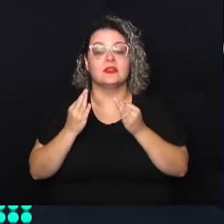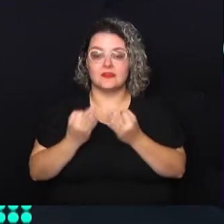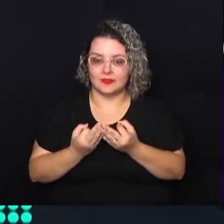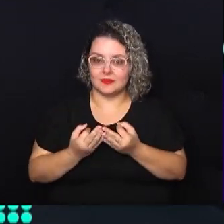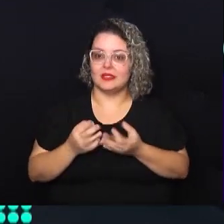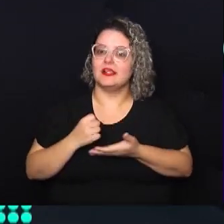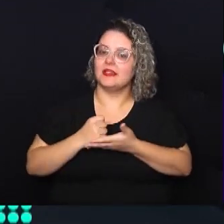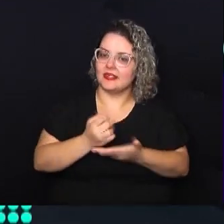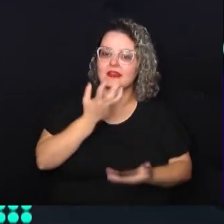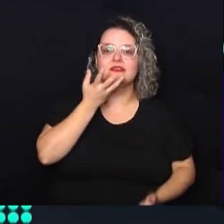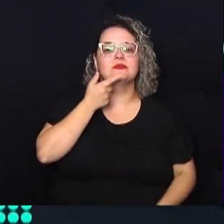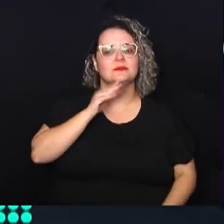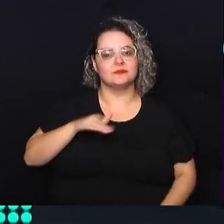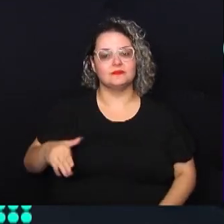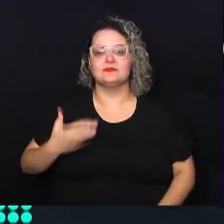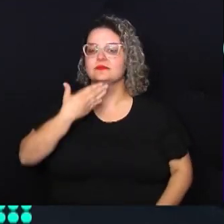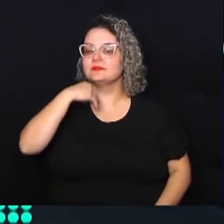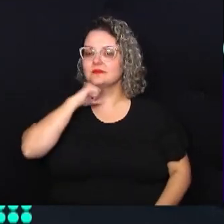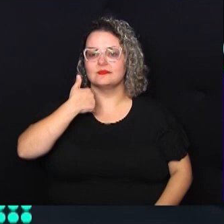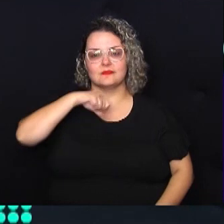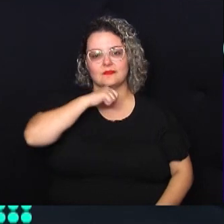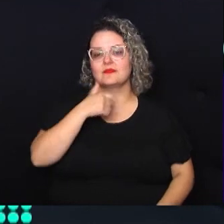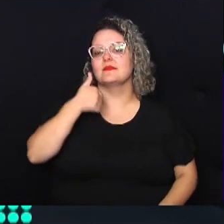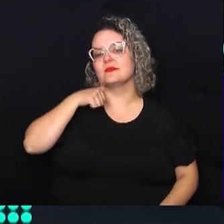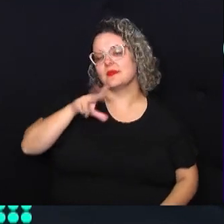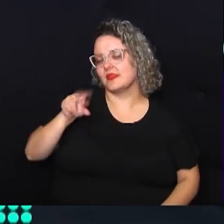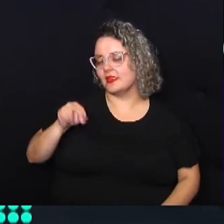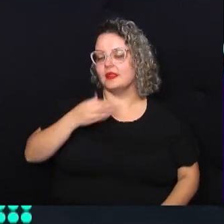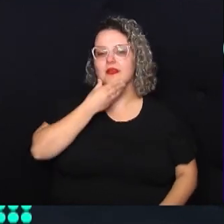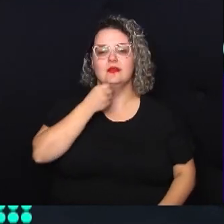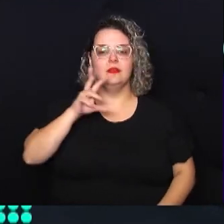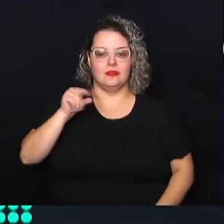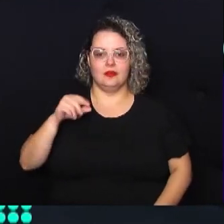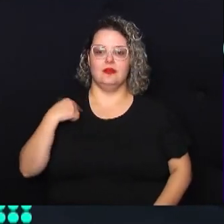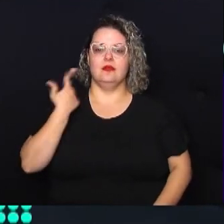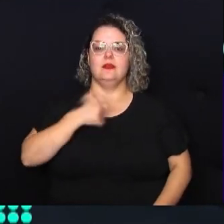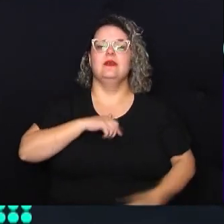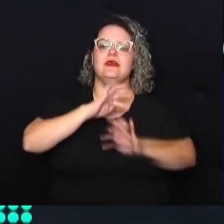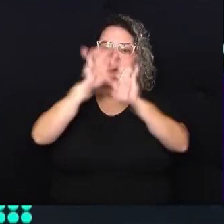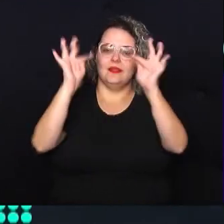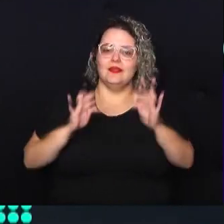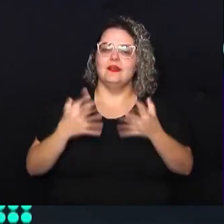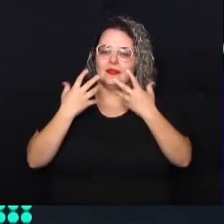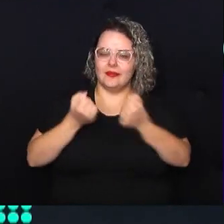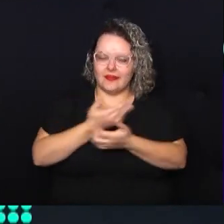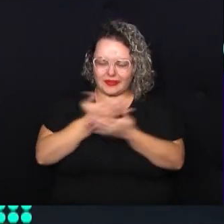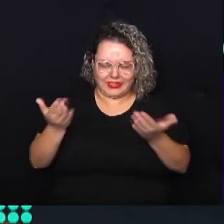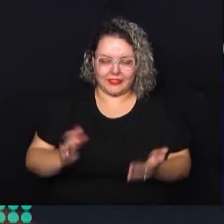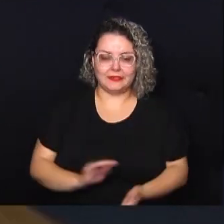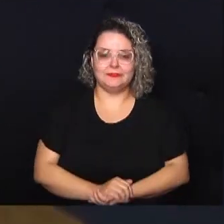as crianças, levem os pais, as mães, os avós. A gente vai ficar muito feliz de receber vocês.